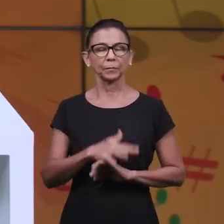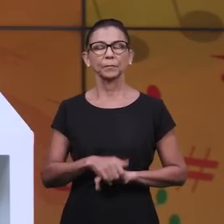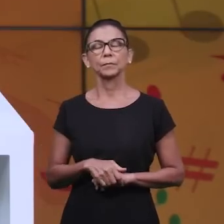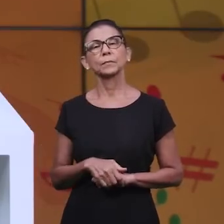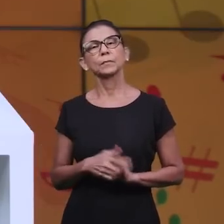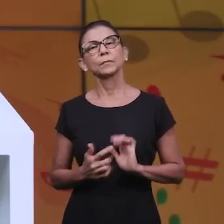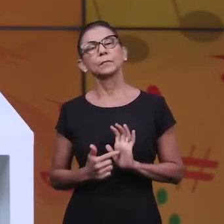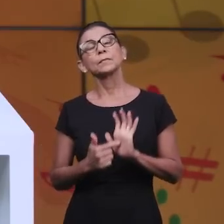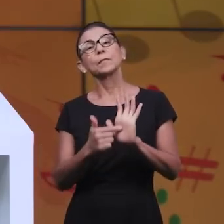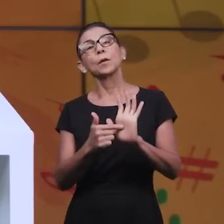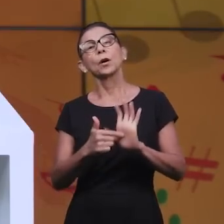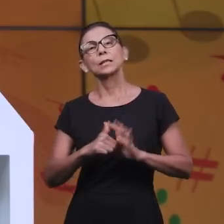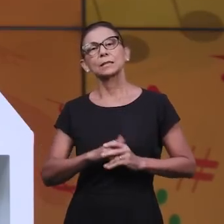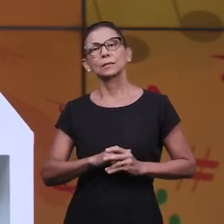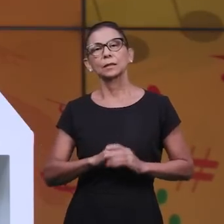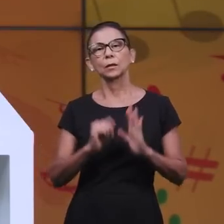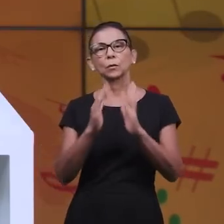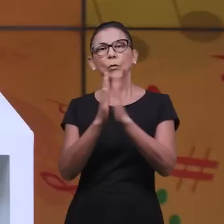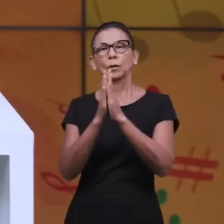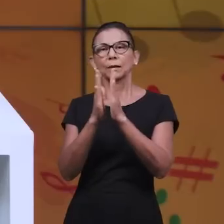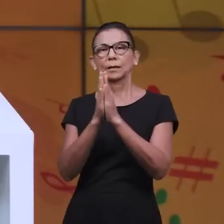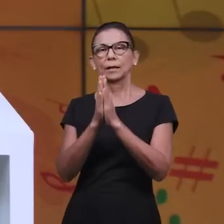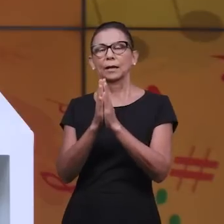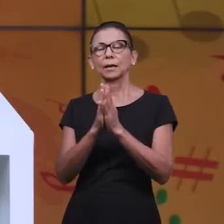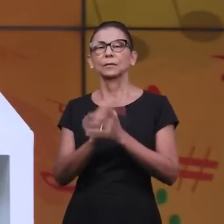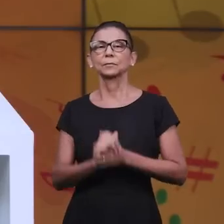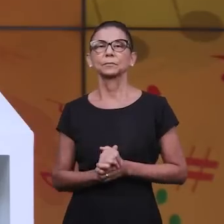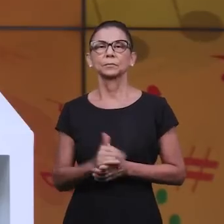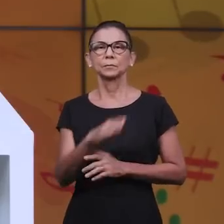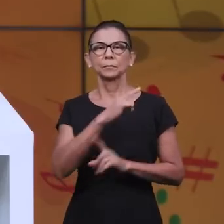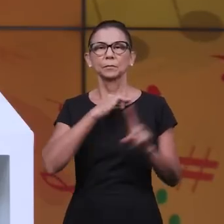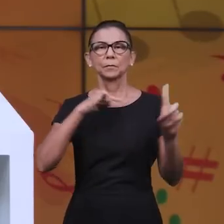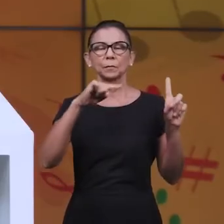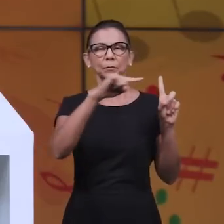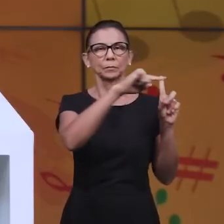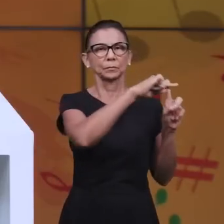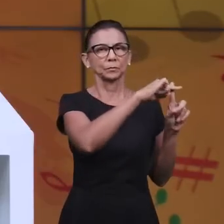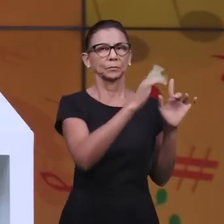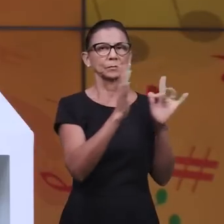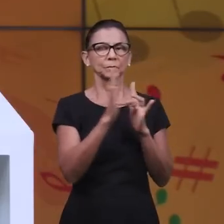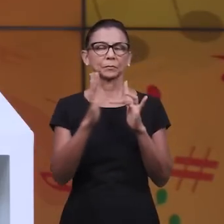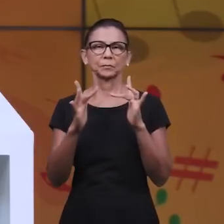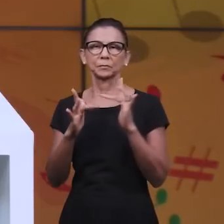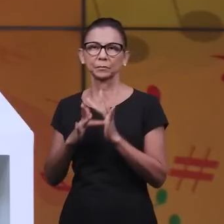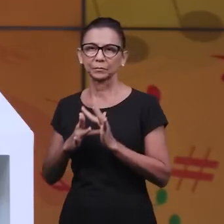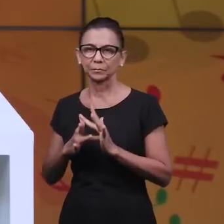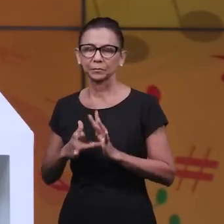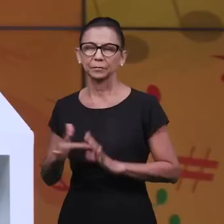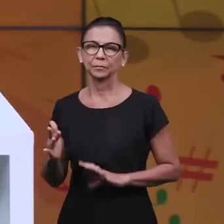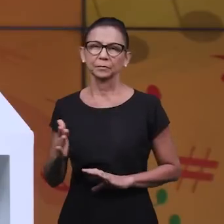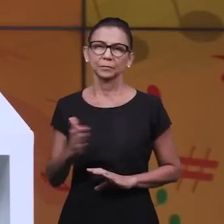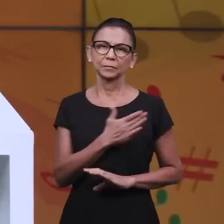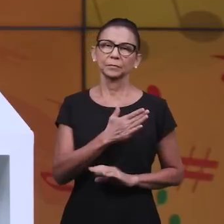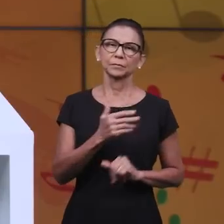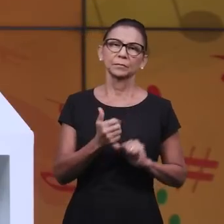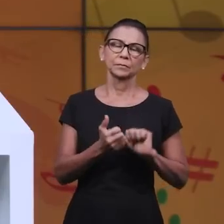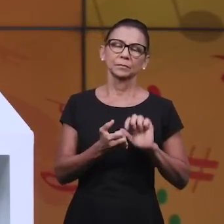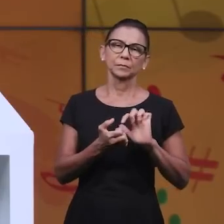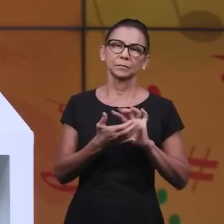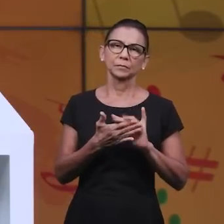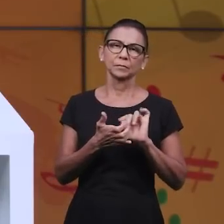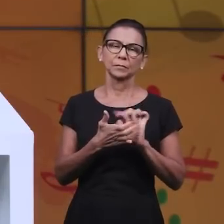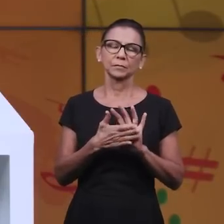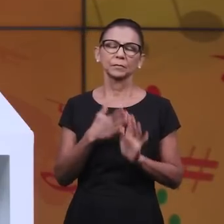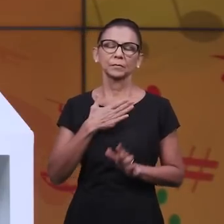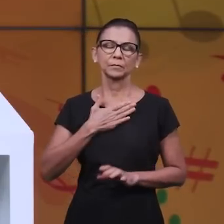isso. Fala sobre oração, sobre o sacrifício de Jesus. Este louvor é solene, tem